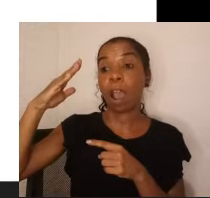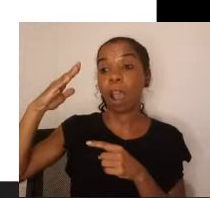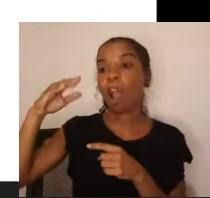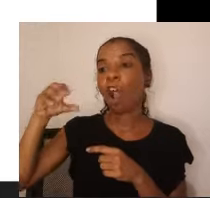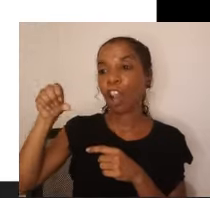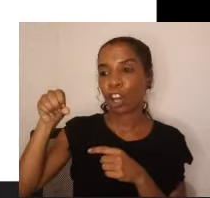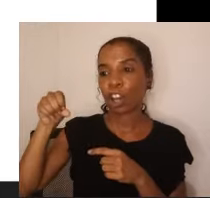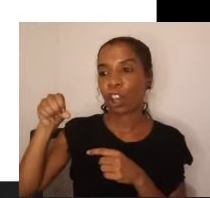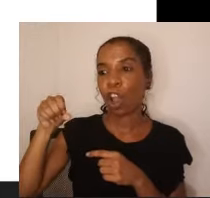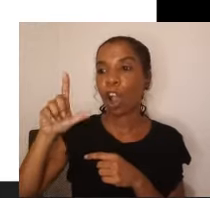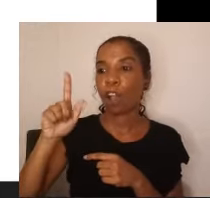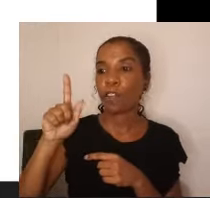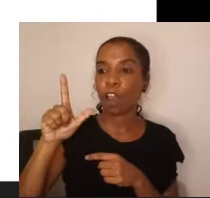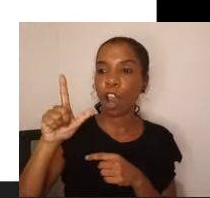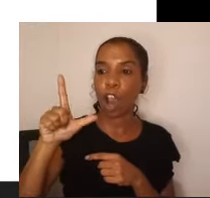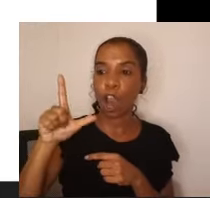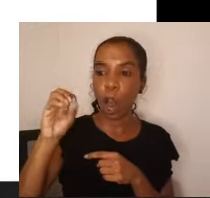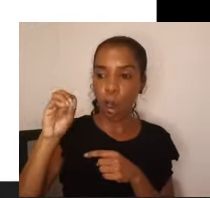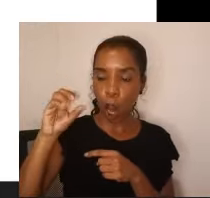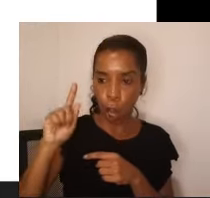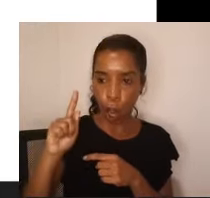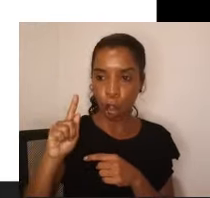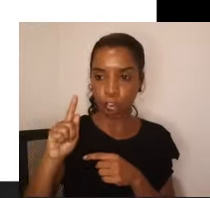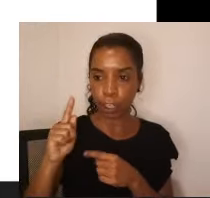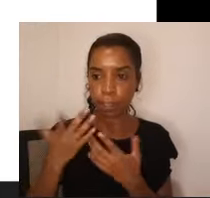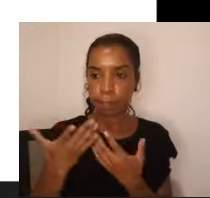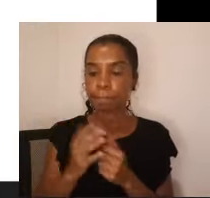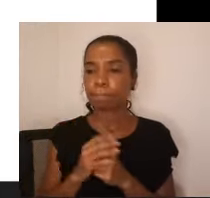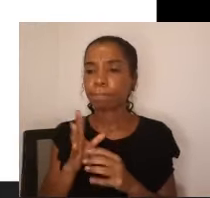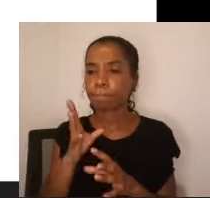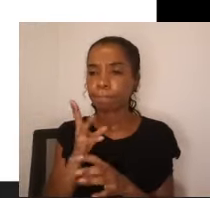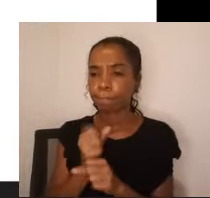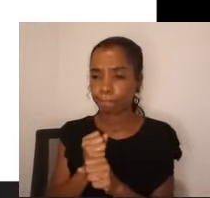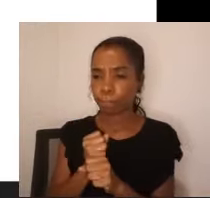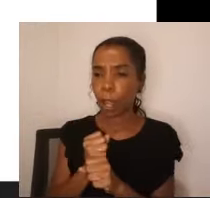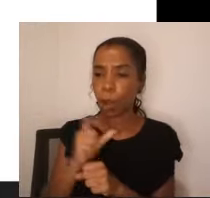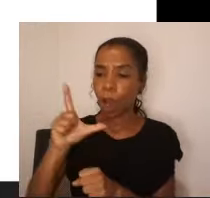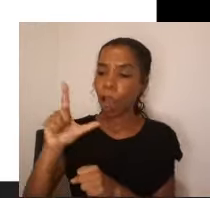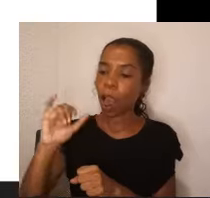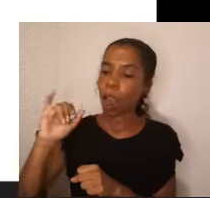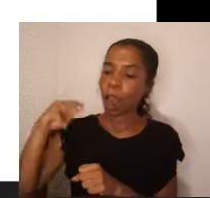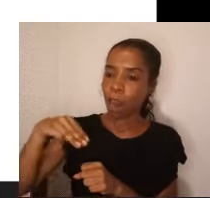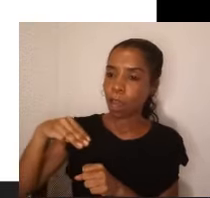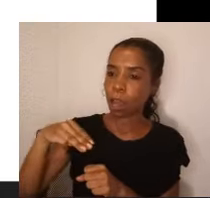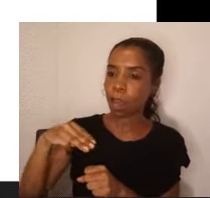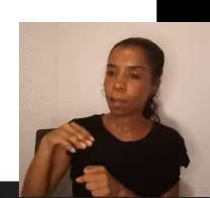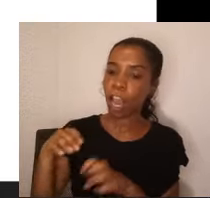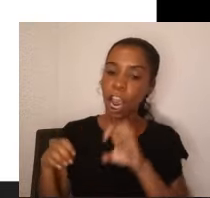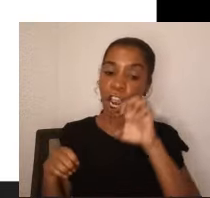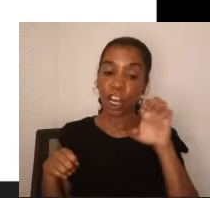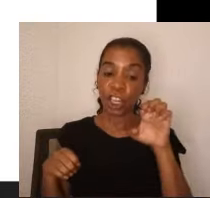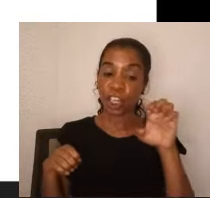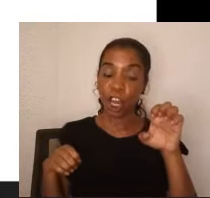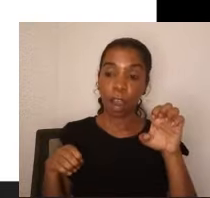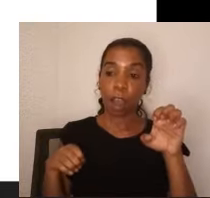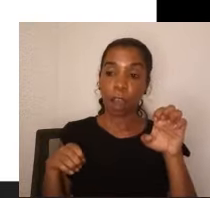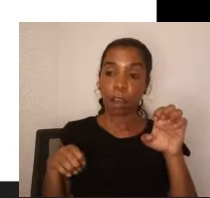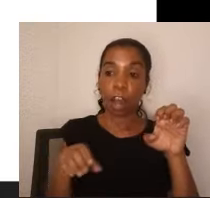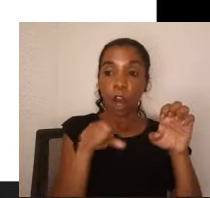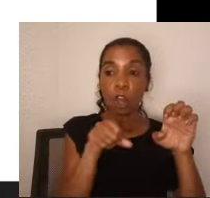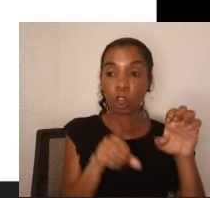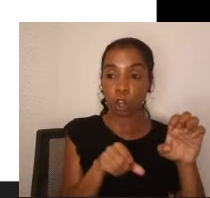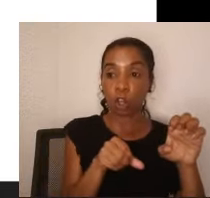um logaritmo. Bom, para calcular esse limite aqui, repara o seguinte: à esquerda do 9 e à direita do 9,